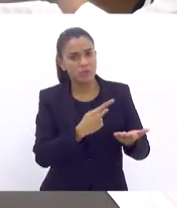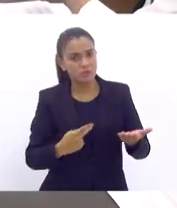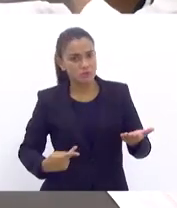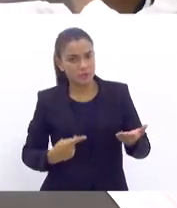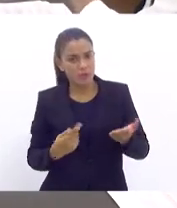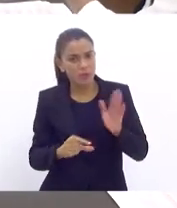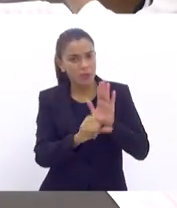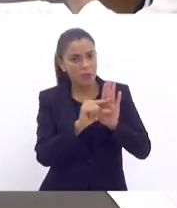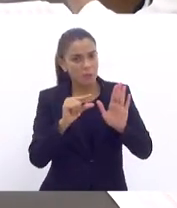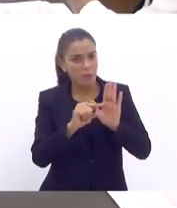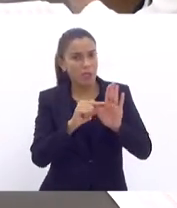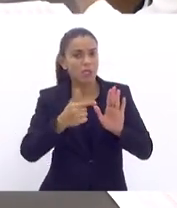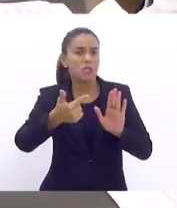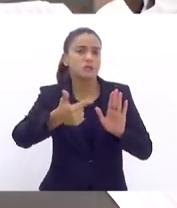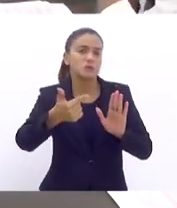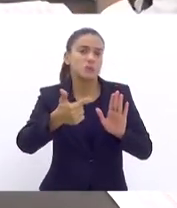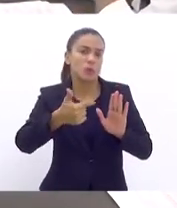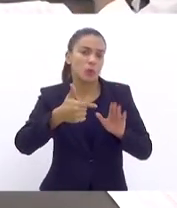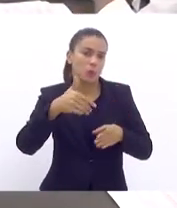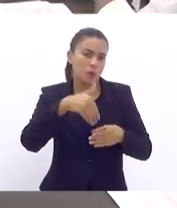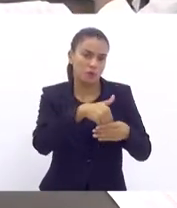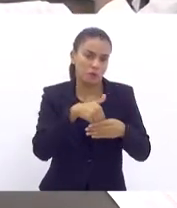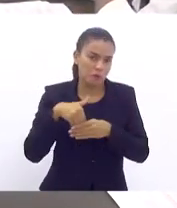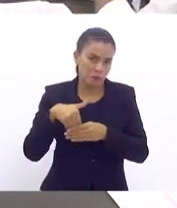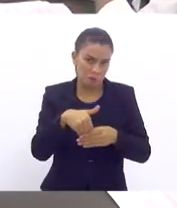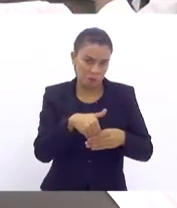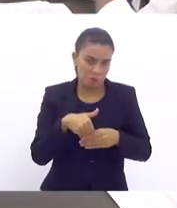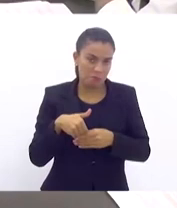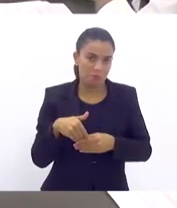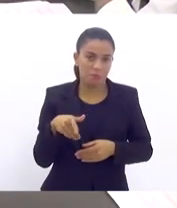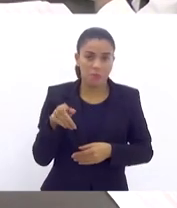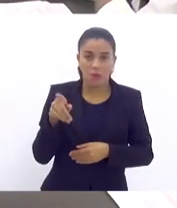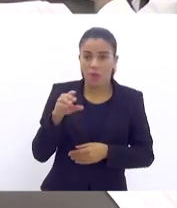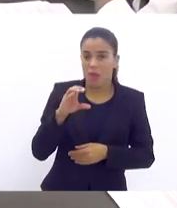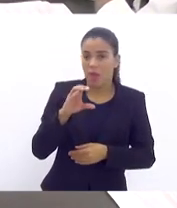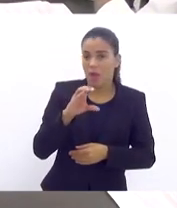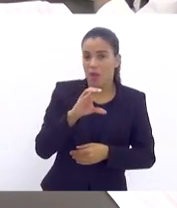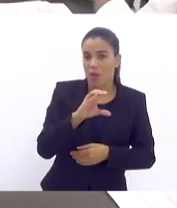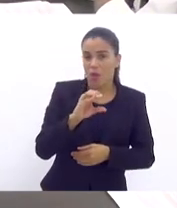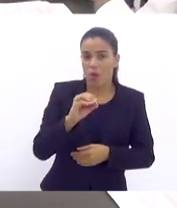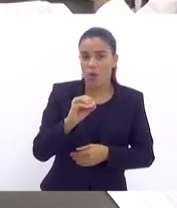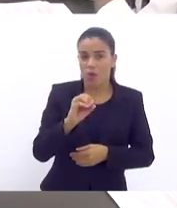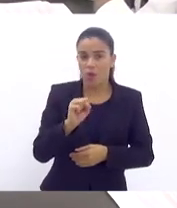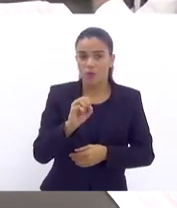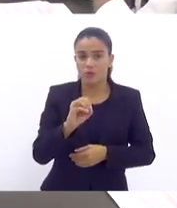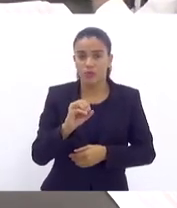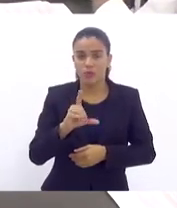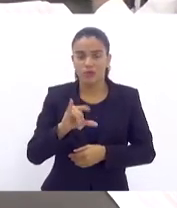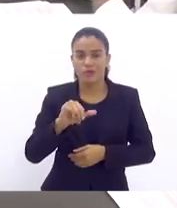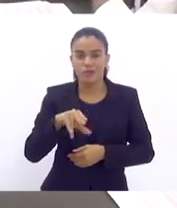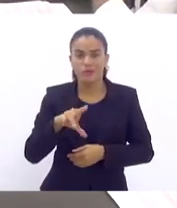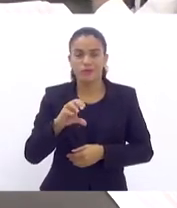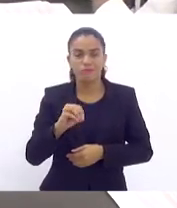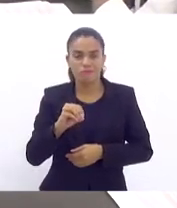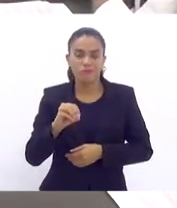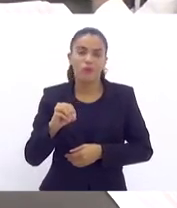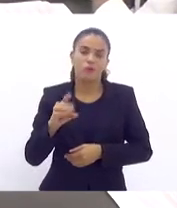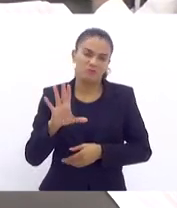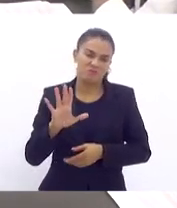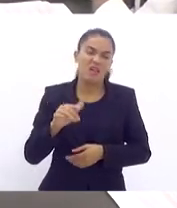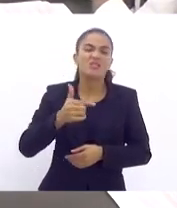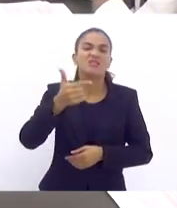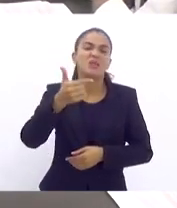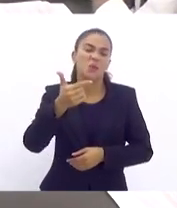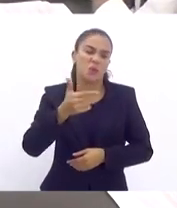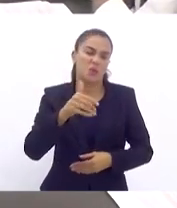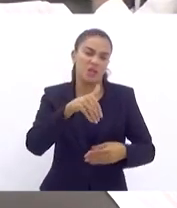emenda-se na segunda onde couber no assunto aí para que a gente depois avanço vai voltar em segundo a gente